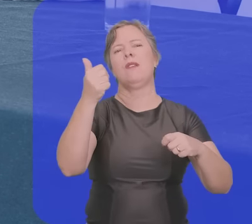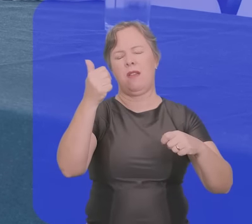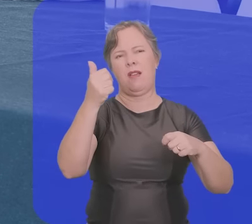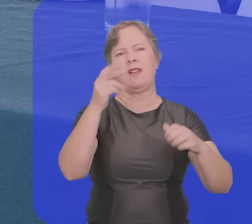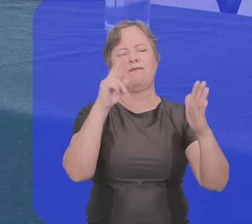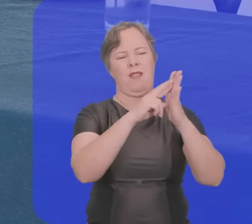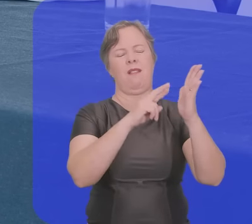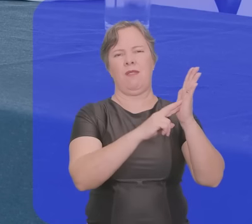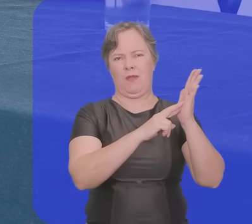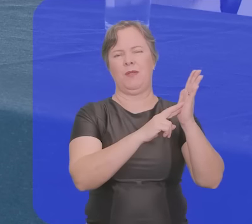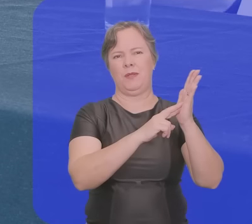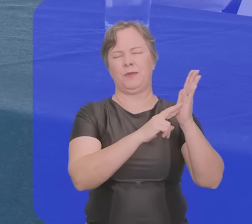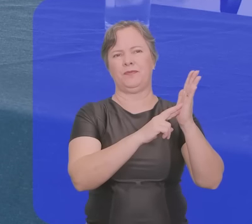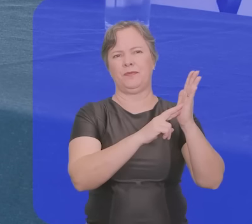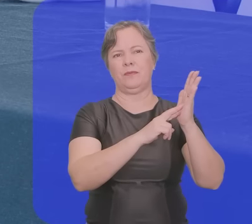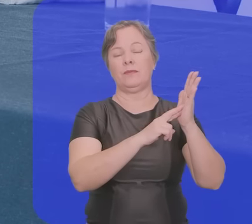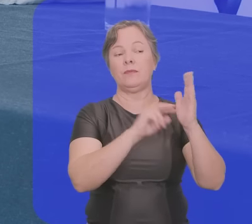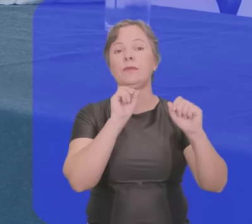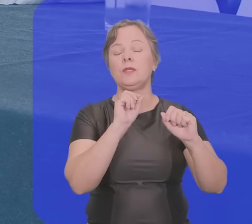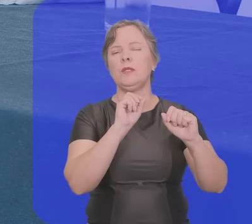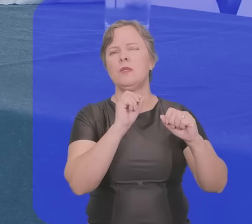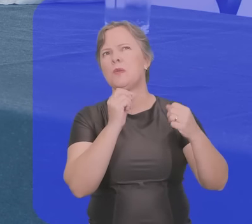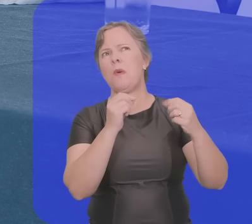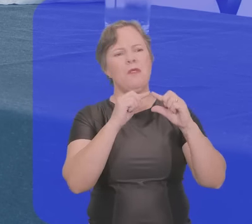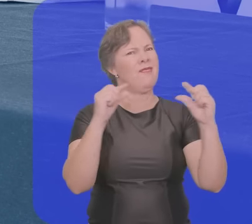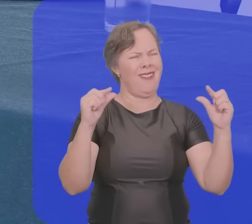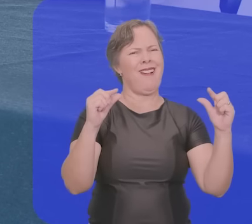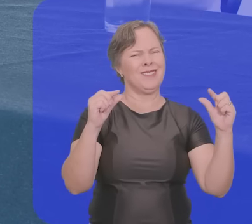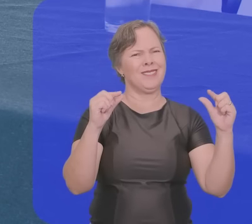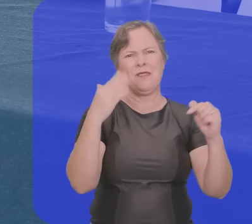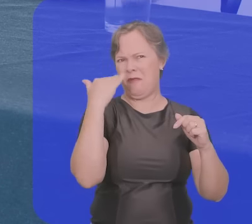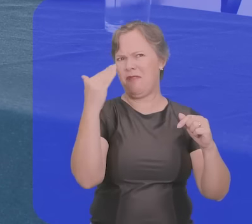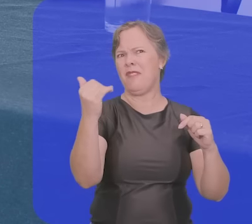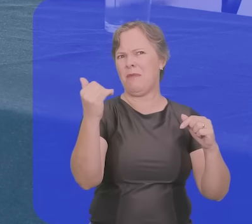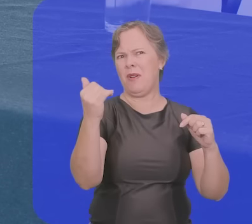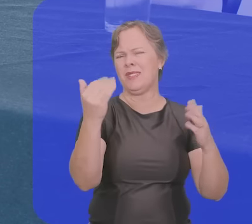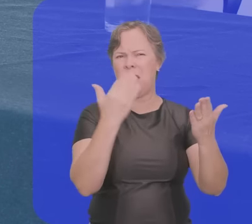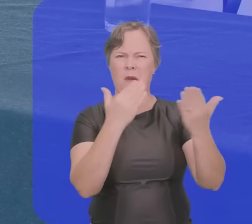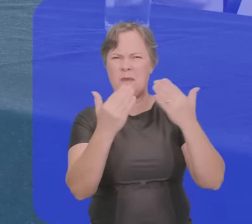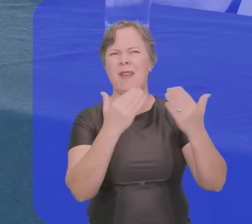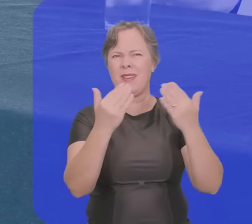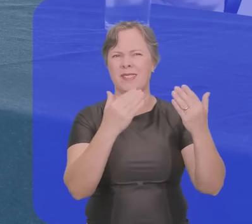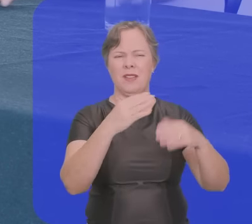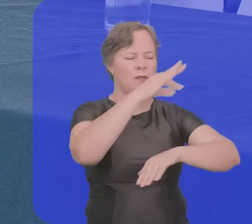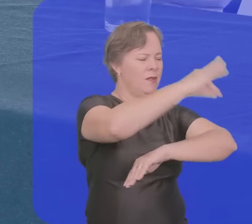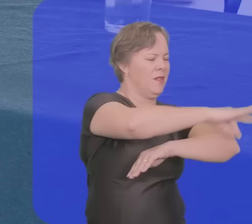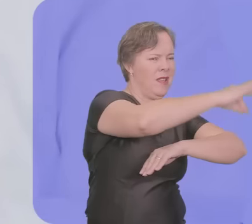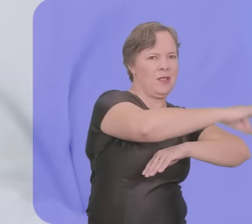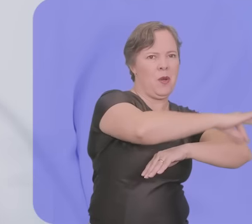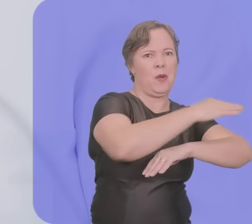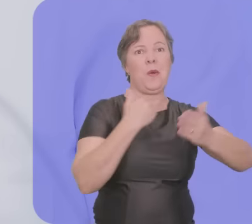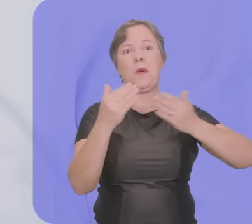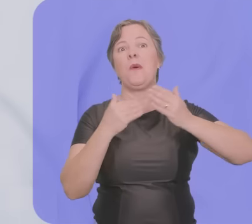né? Imediatamente, mas foi o comportamento do consumidor que trouxe isso à tona. Isso, e